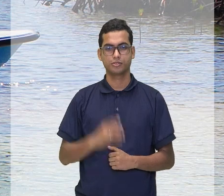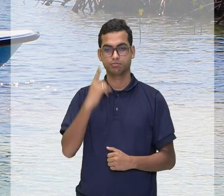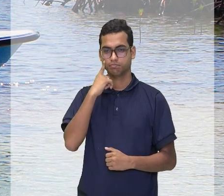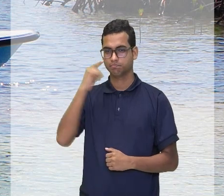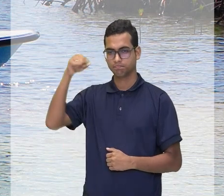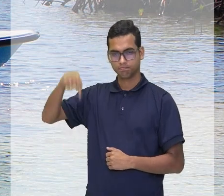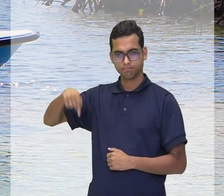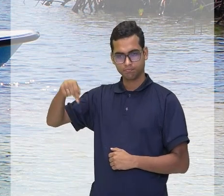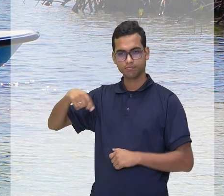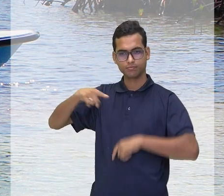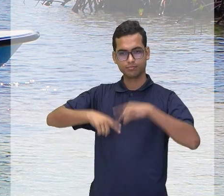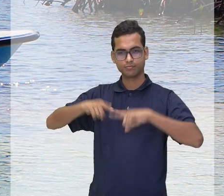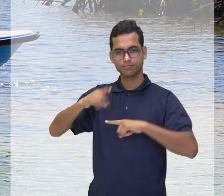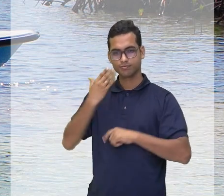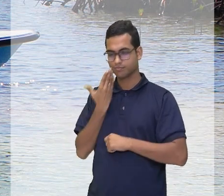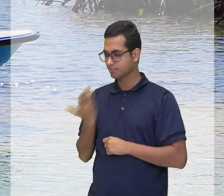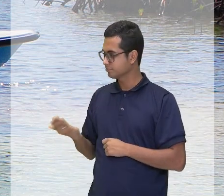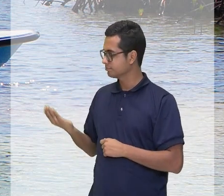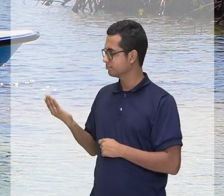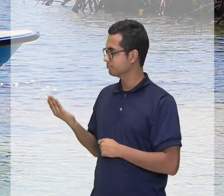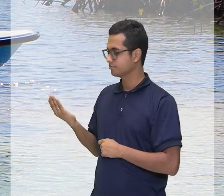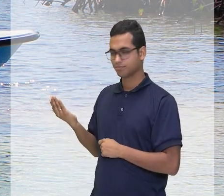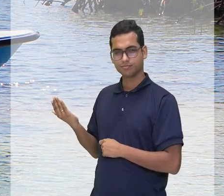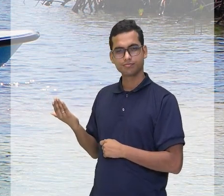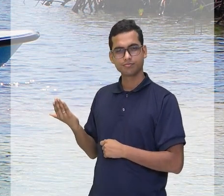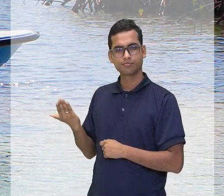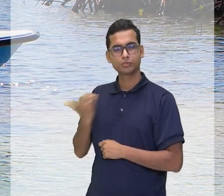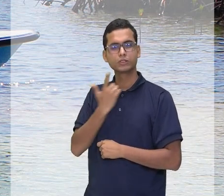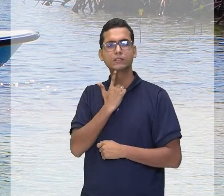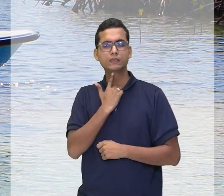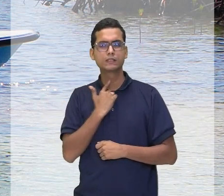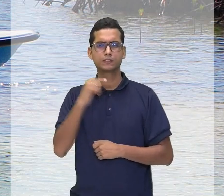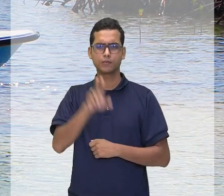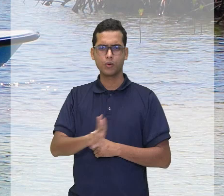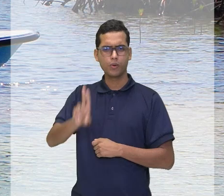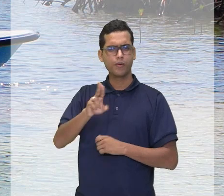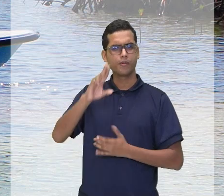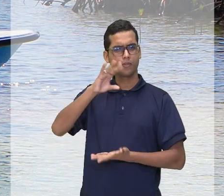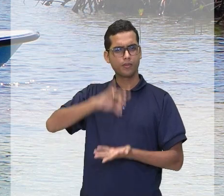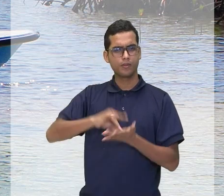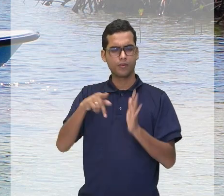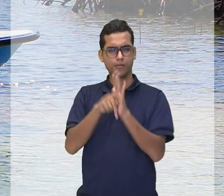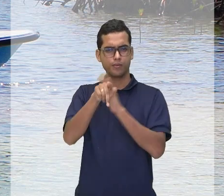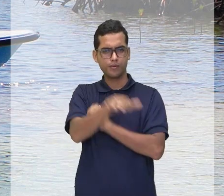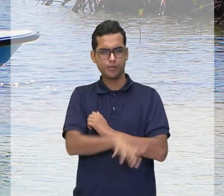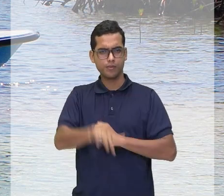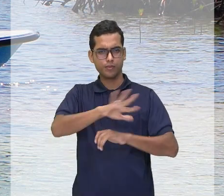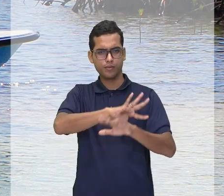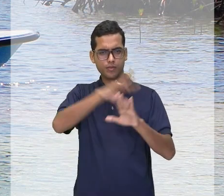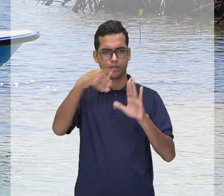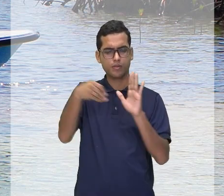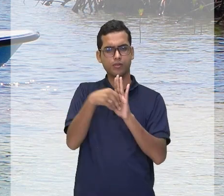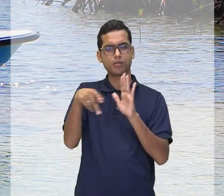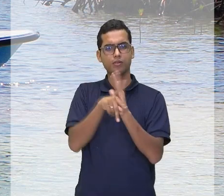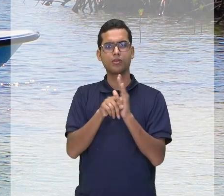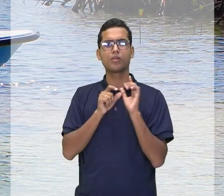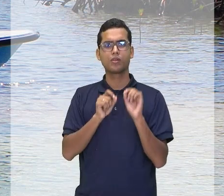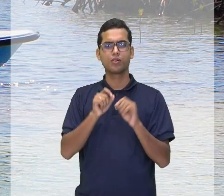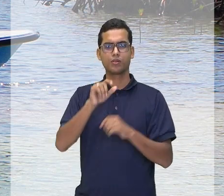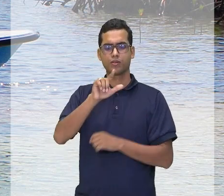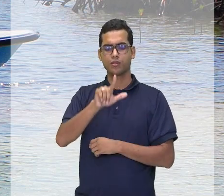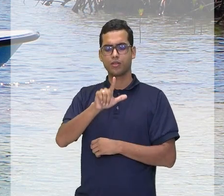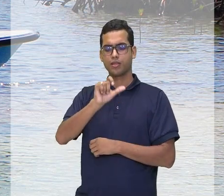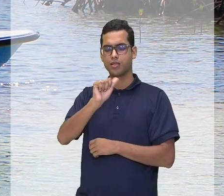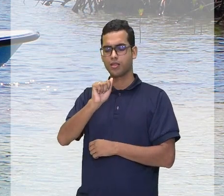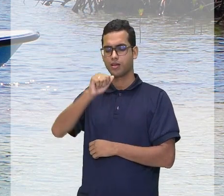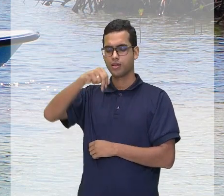muito desejado na nossa região, que é uma lancha, né, contendo ali